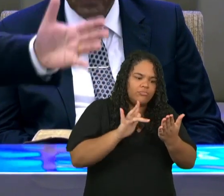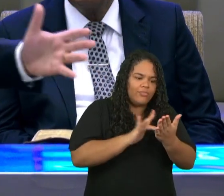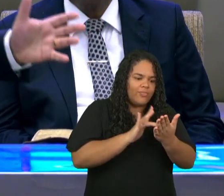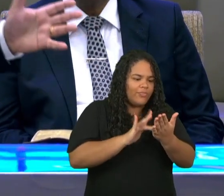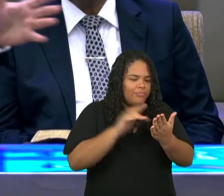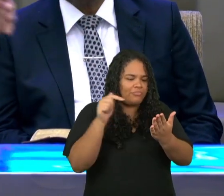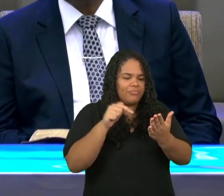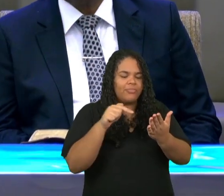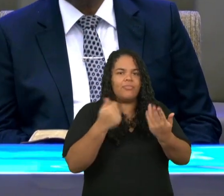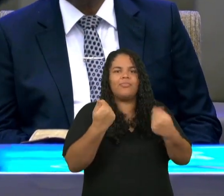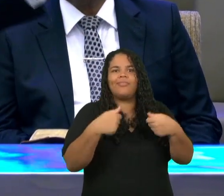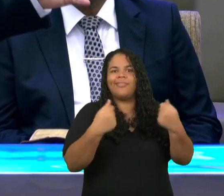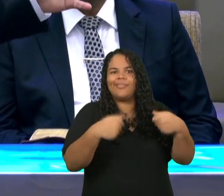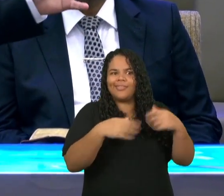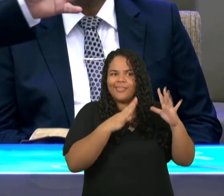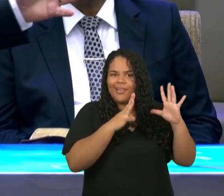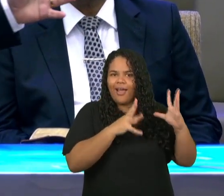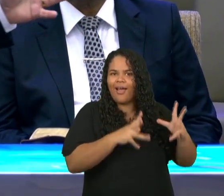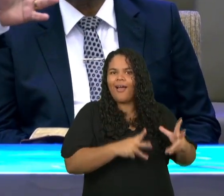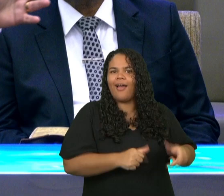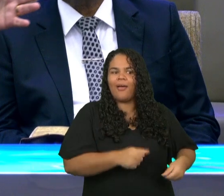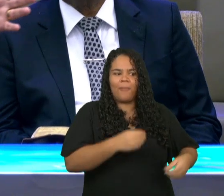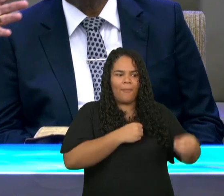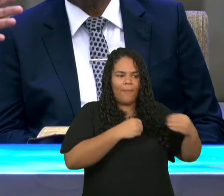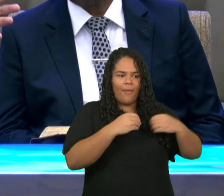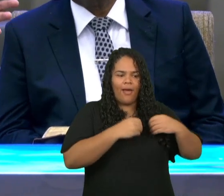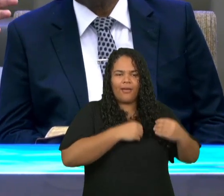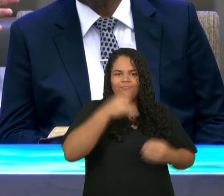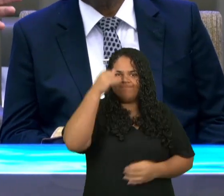tudo tem que estar santificado.